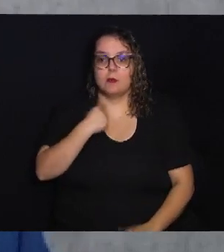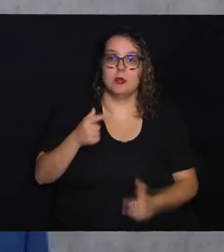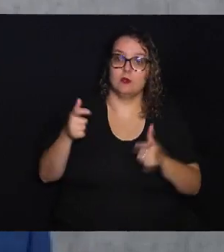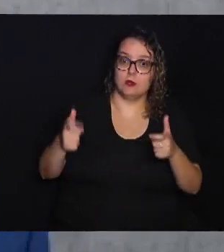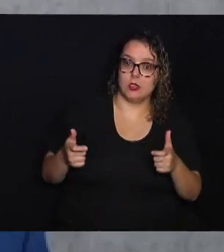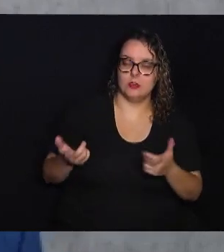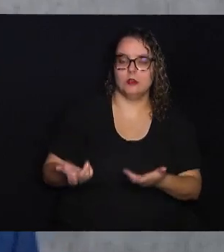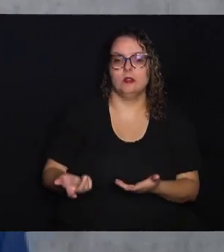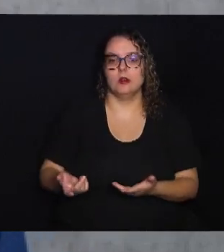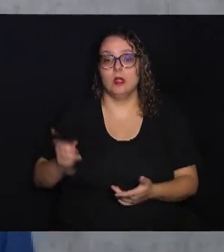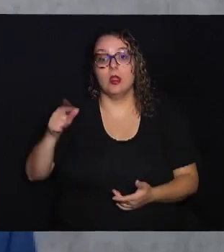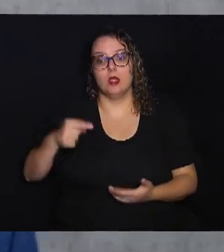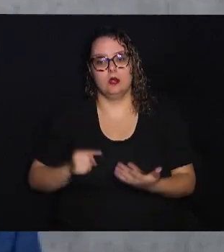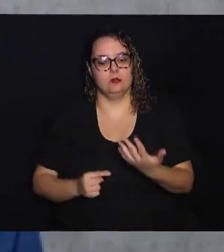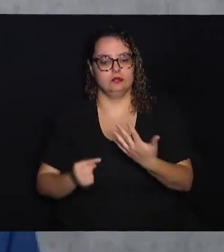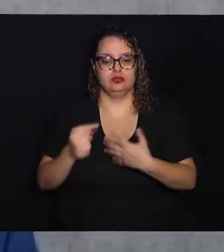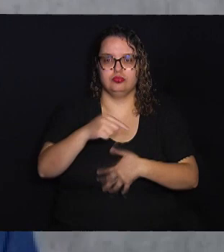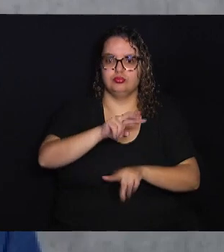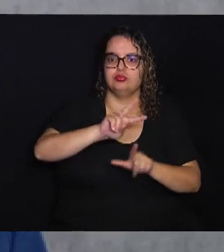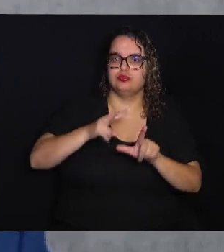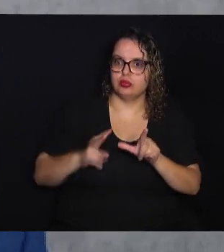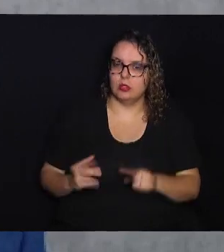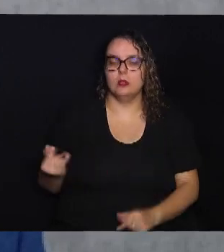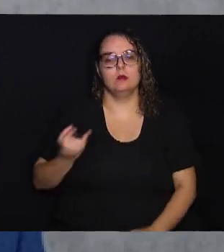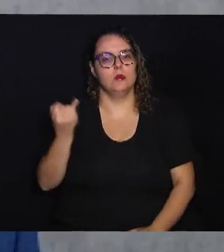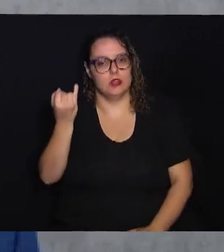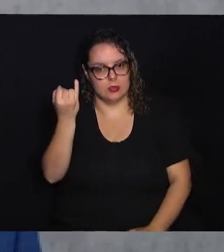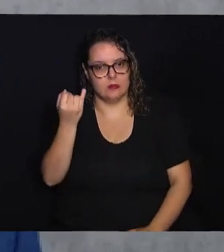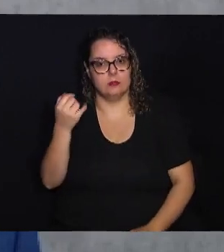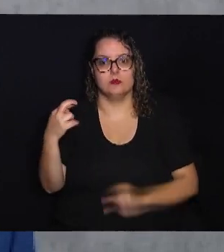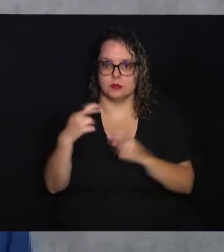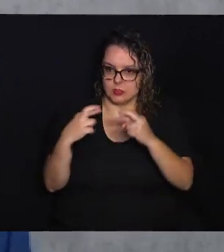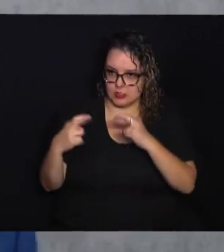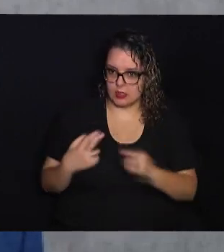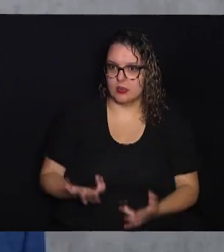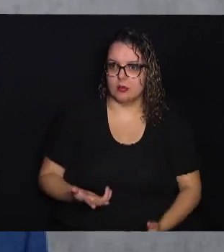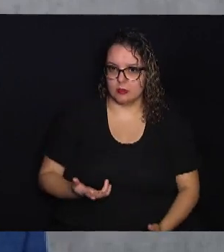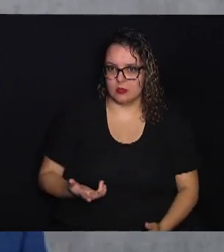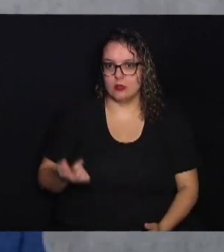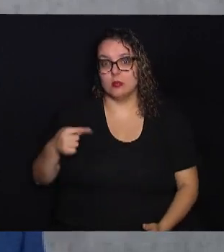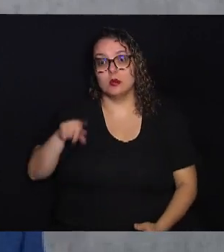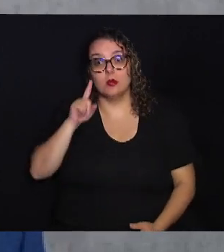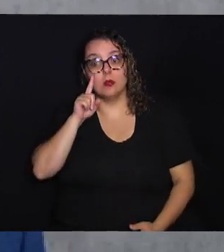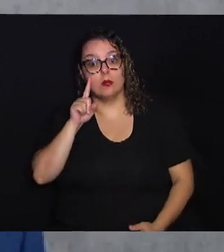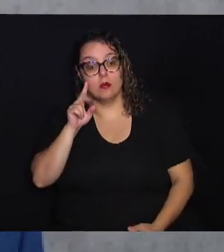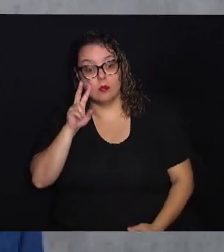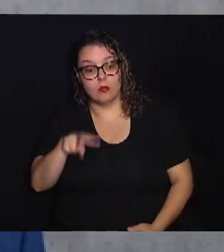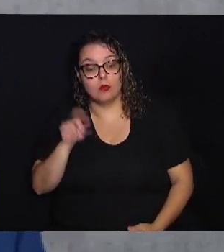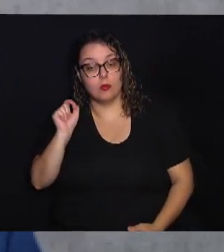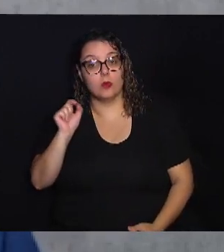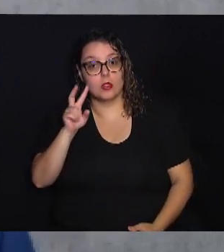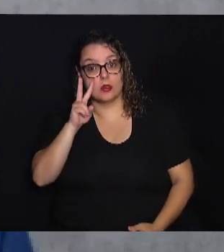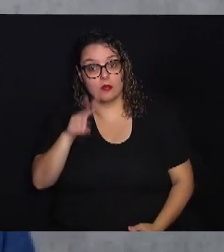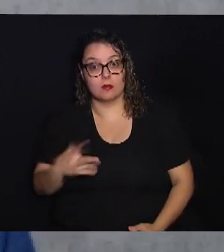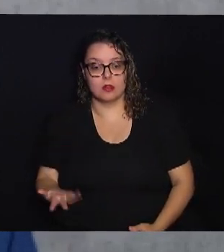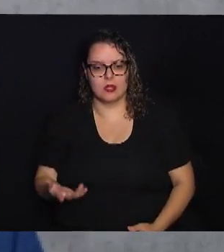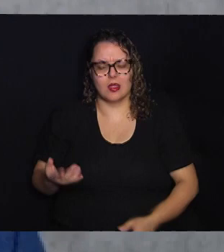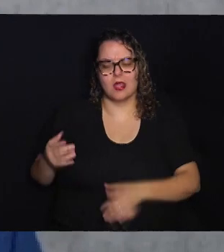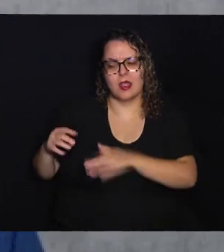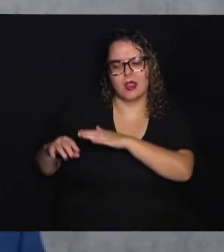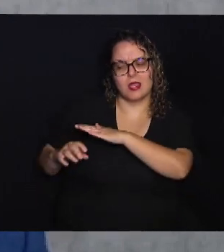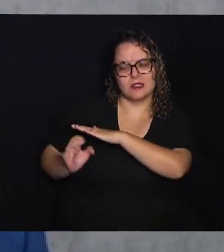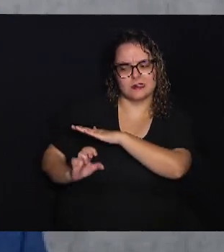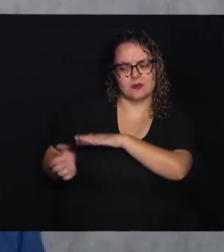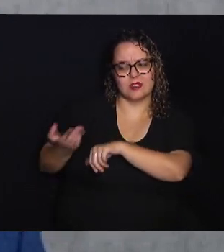a curto prazo, médio prazo, é um parâmetro muito importante de ser levado em conta. Então, eles vão ver o quê? Será